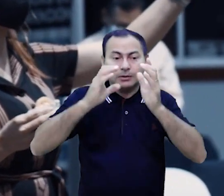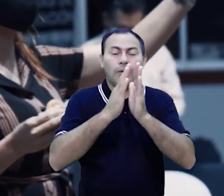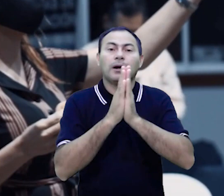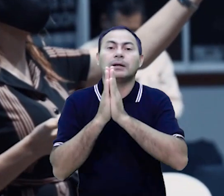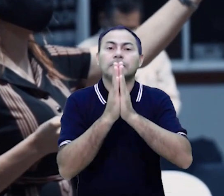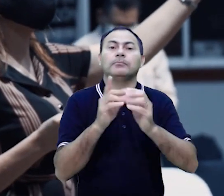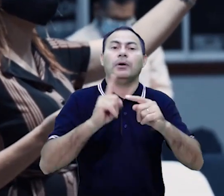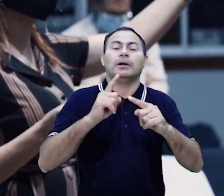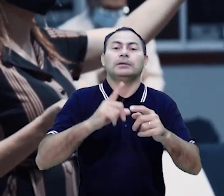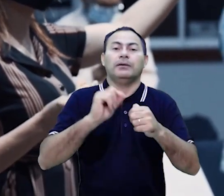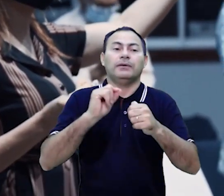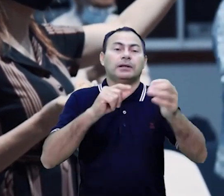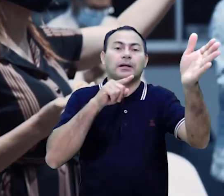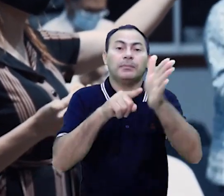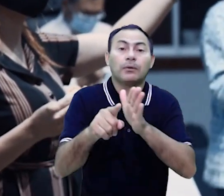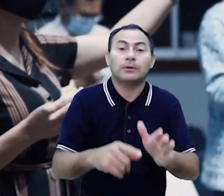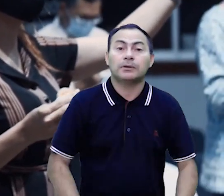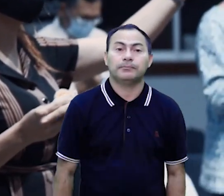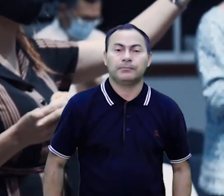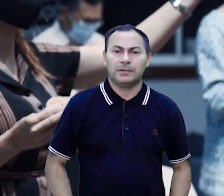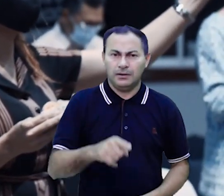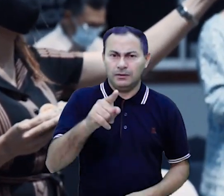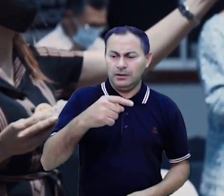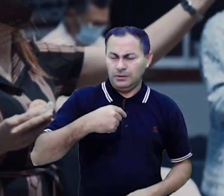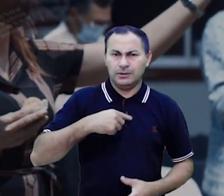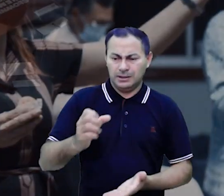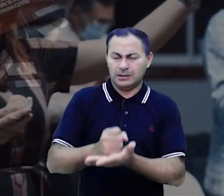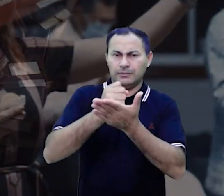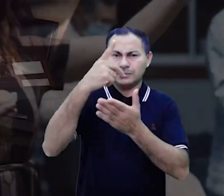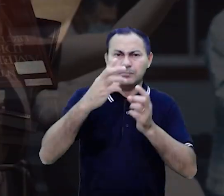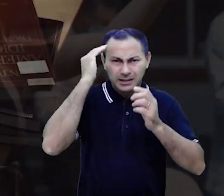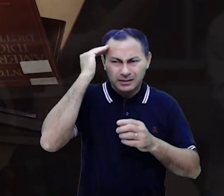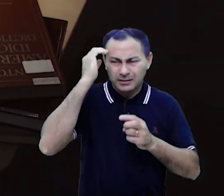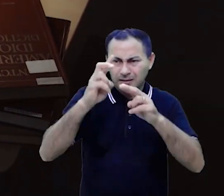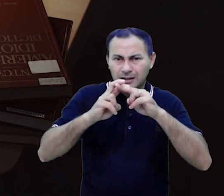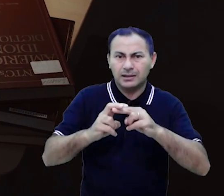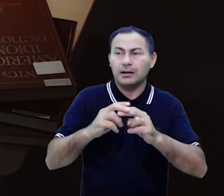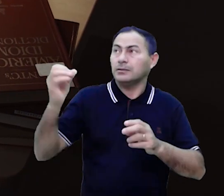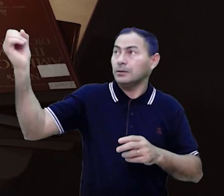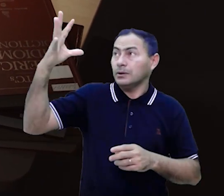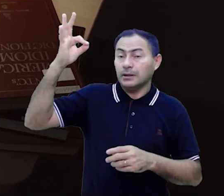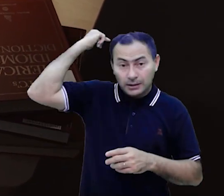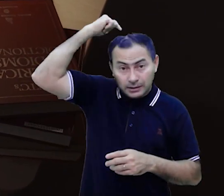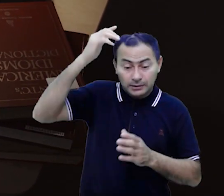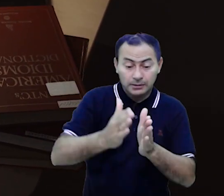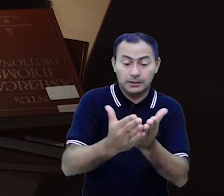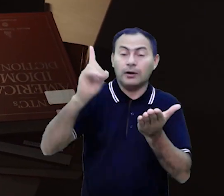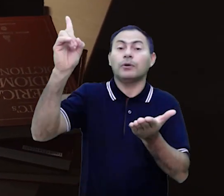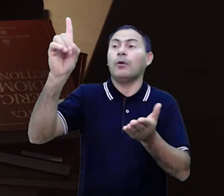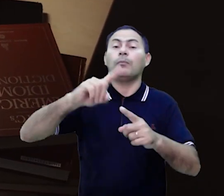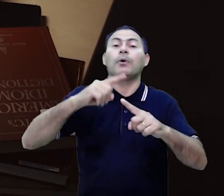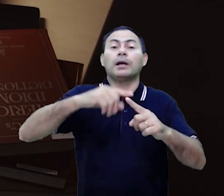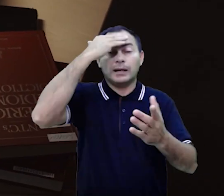fazer reuniões de oração, porque eu tinha feito aquela pergunta. Você é salvo por causa da sua visão a respeito da inspiração da